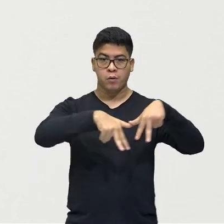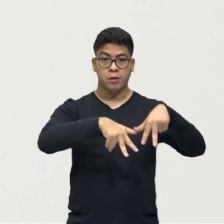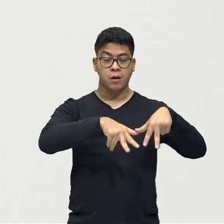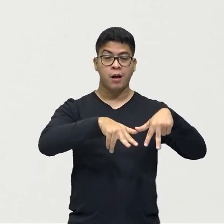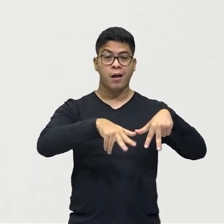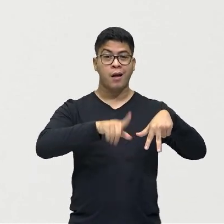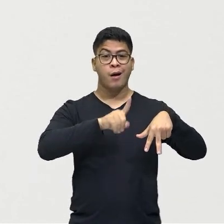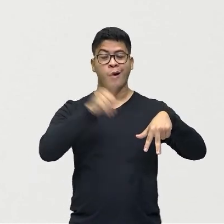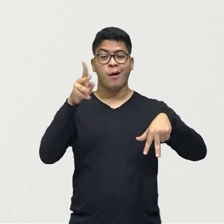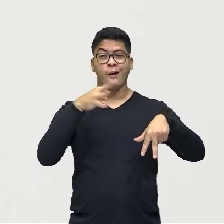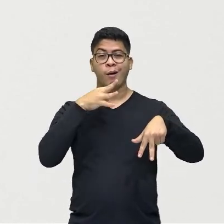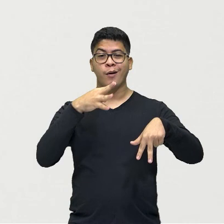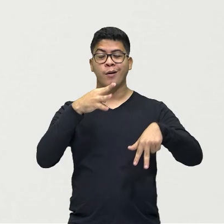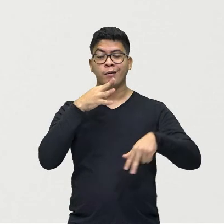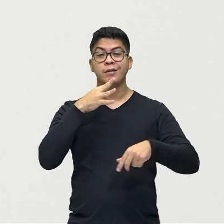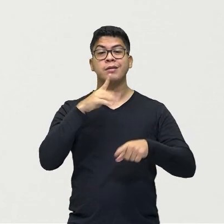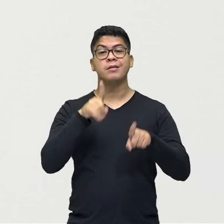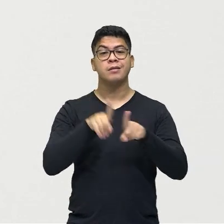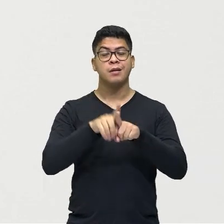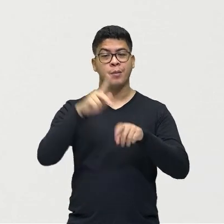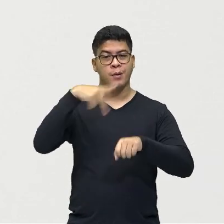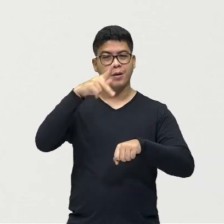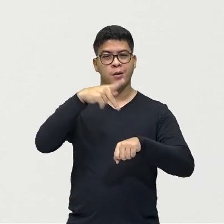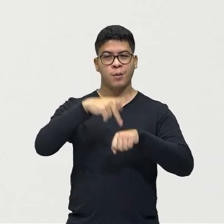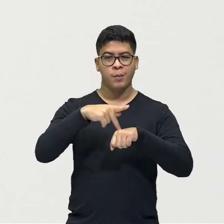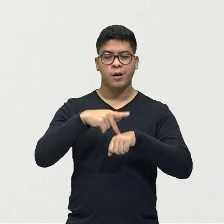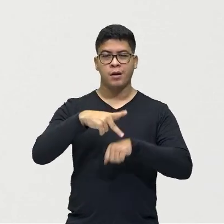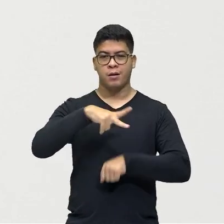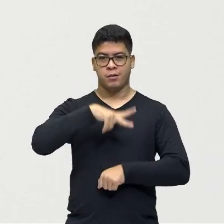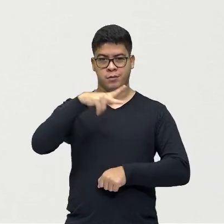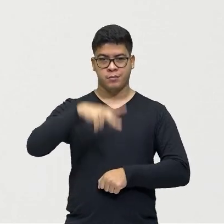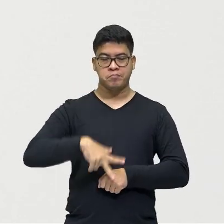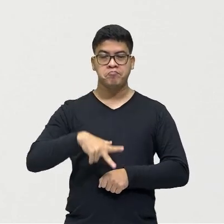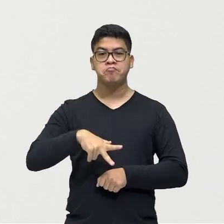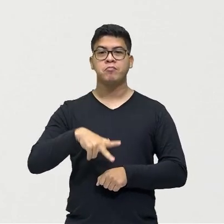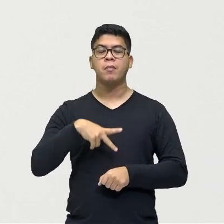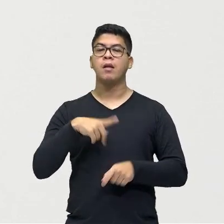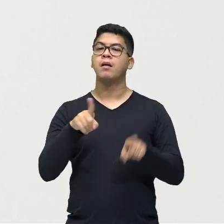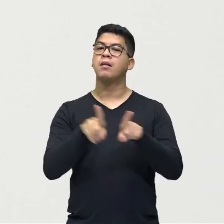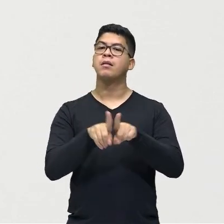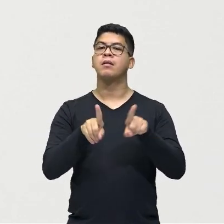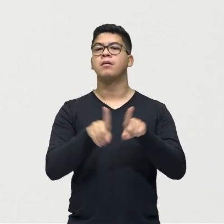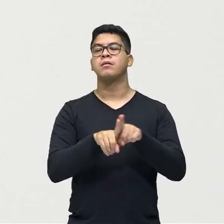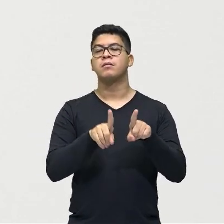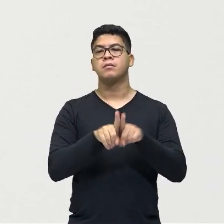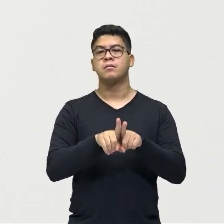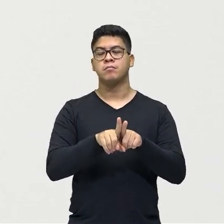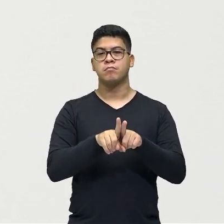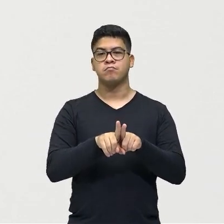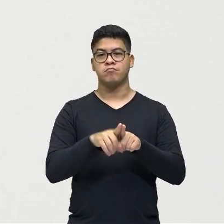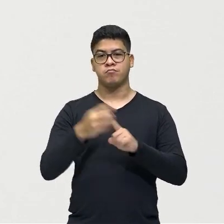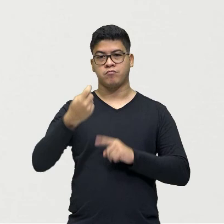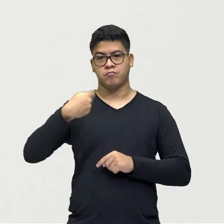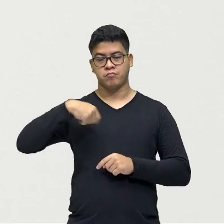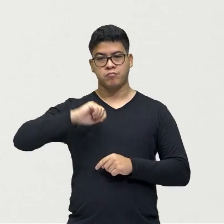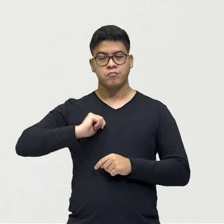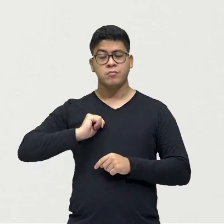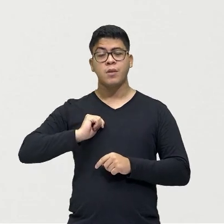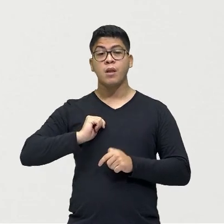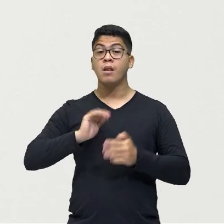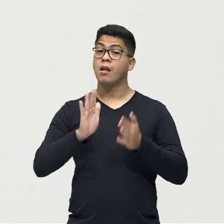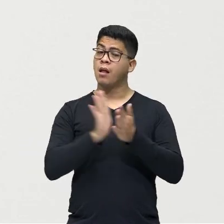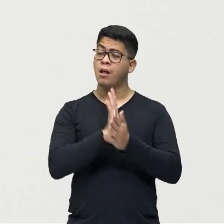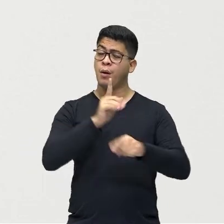são vivos e agitados, com certo ar de exibicionismo, frequentemente acompanhada de sapateado